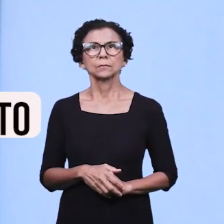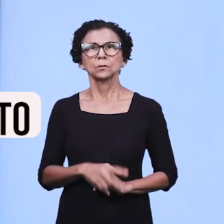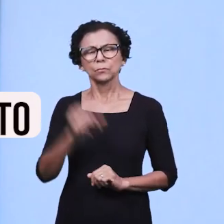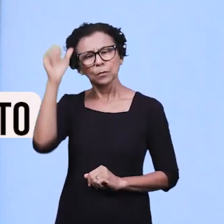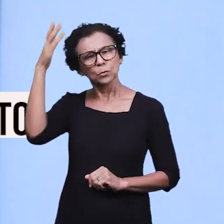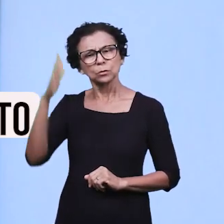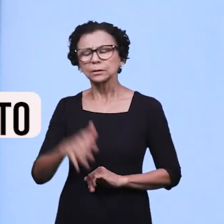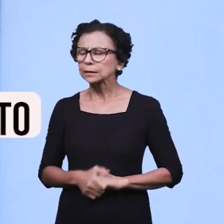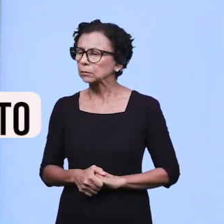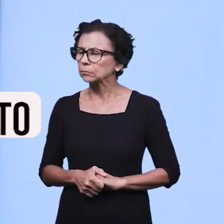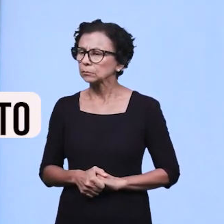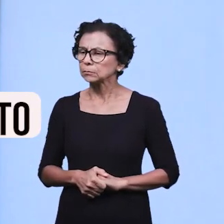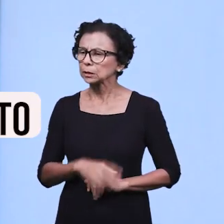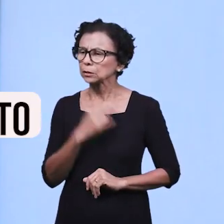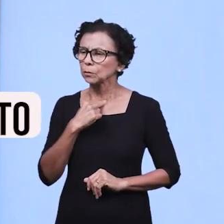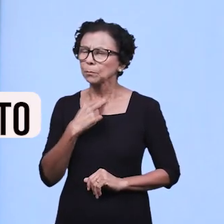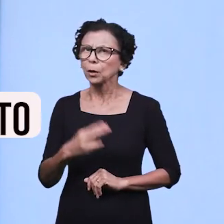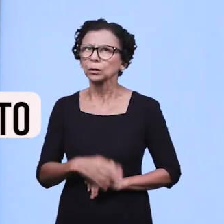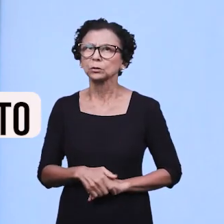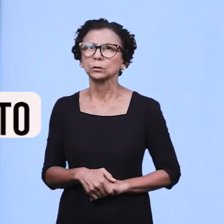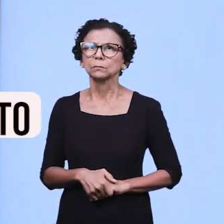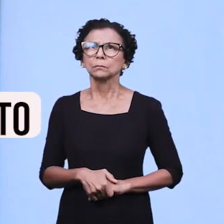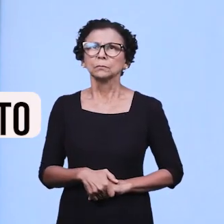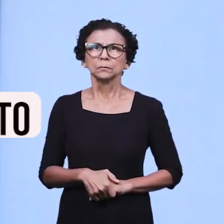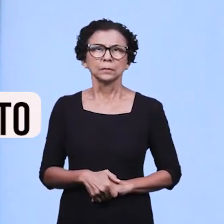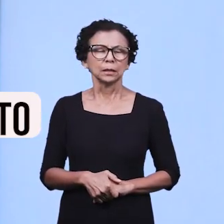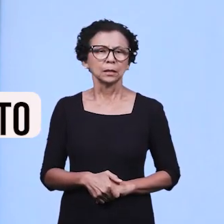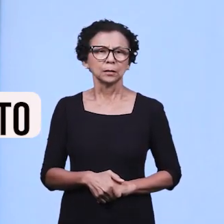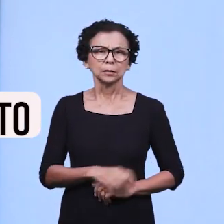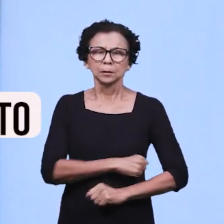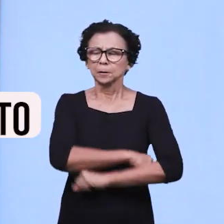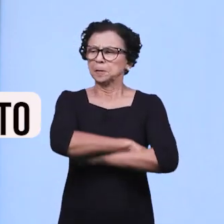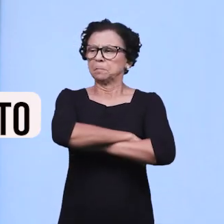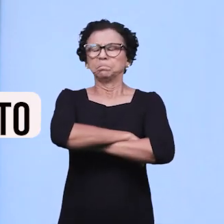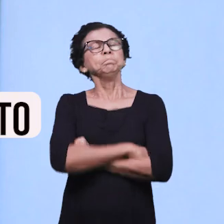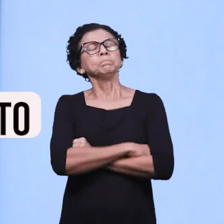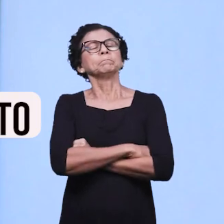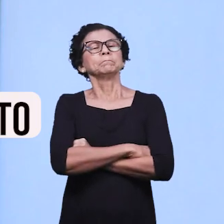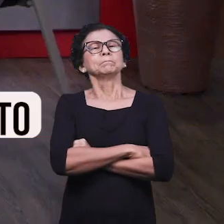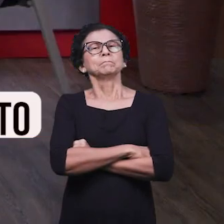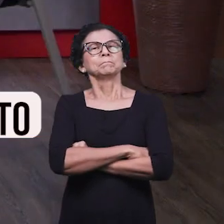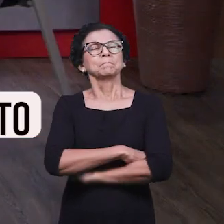que não pode ser assim. Aí ela falou assim, ela cruzou o braço assim, amanhã eles vão ver.